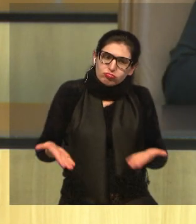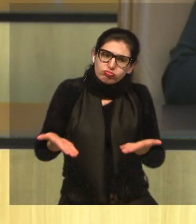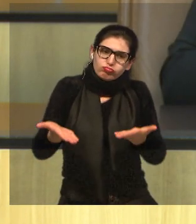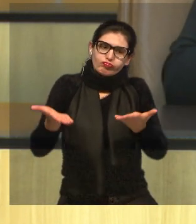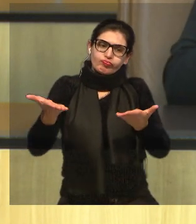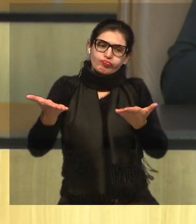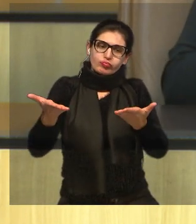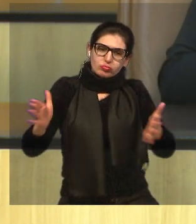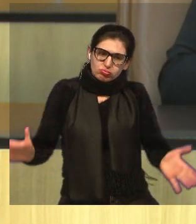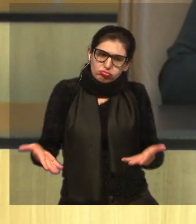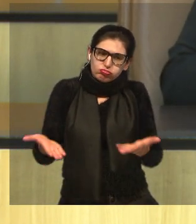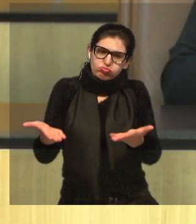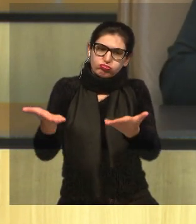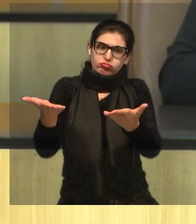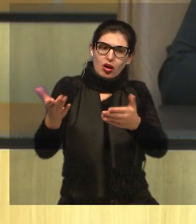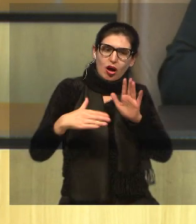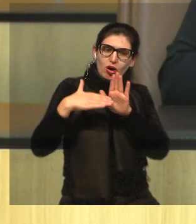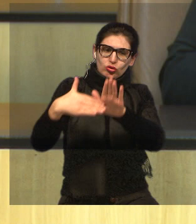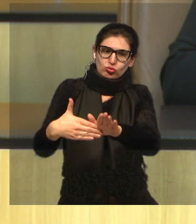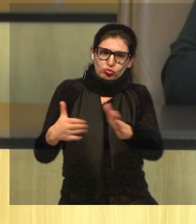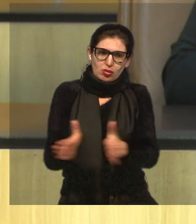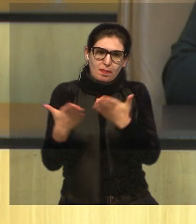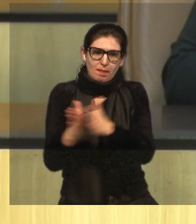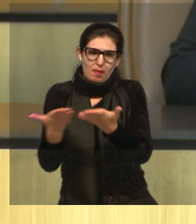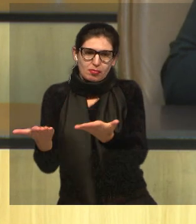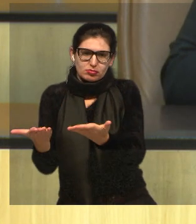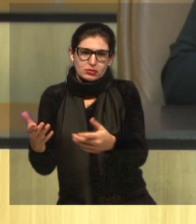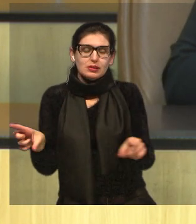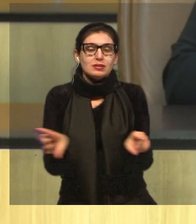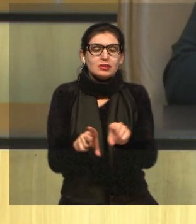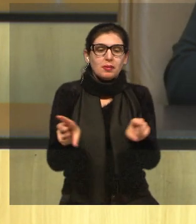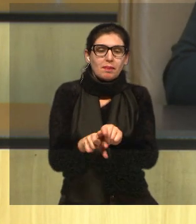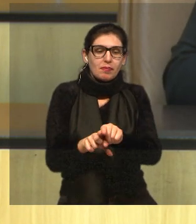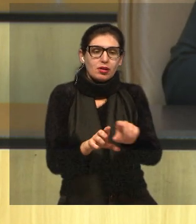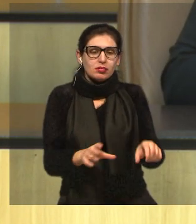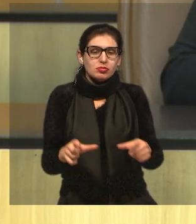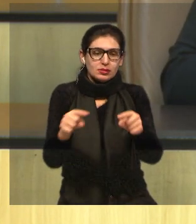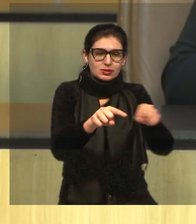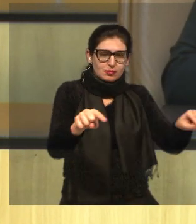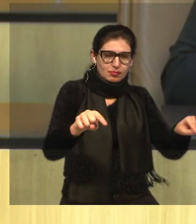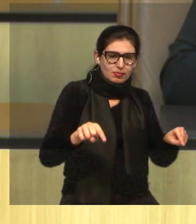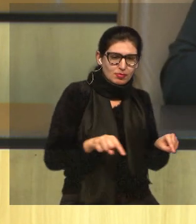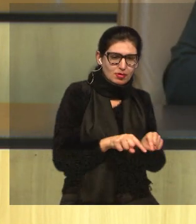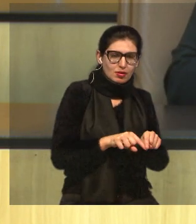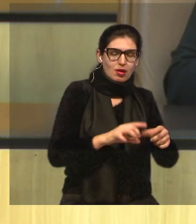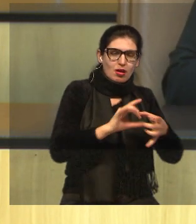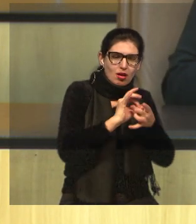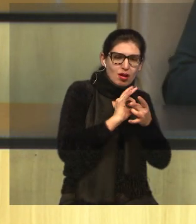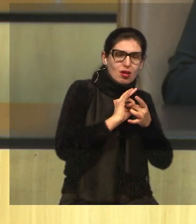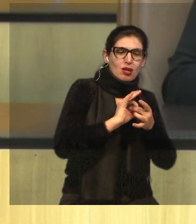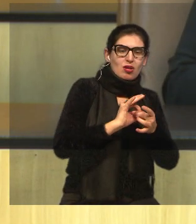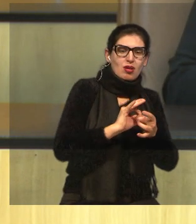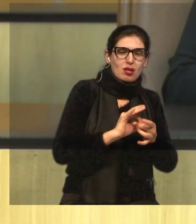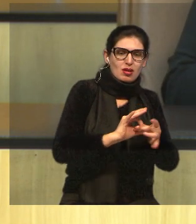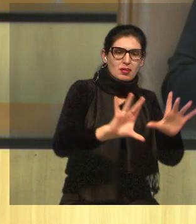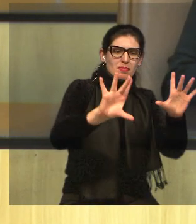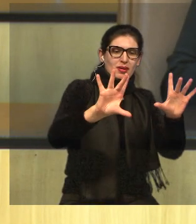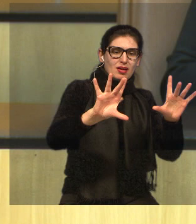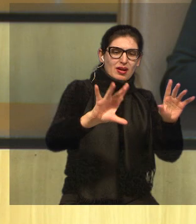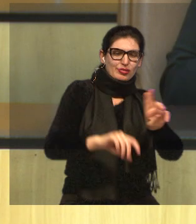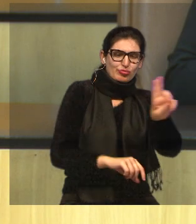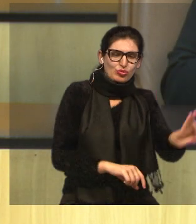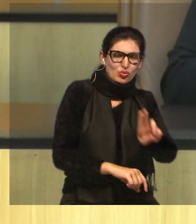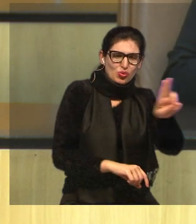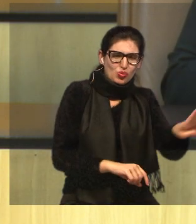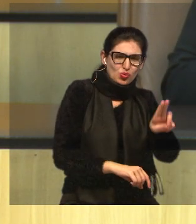outro lado, no mesmo espaço, concorre a liberdade do uso da álcool e da droga.